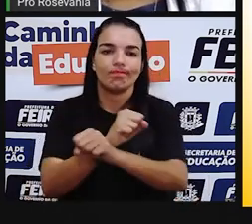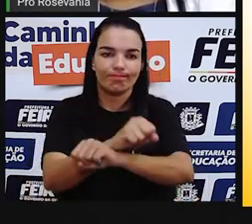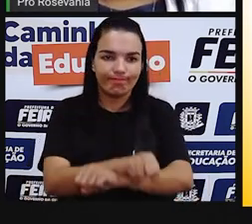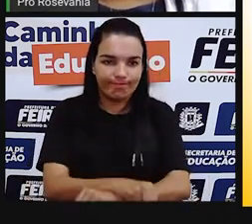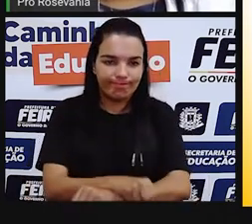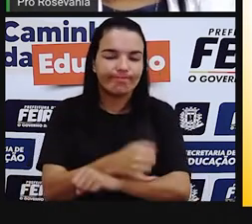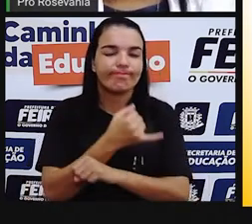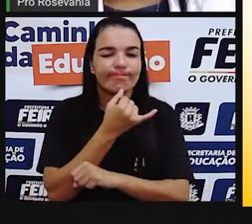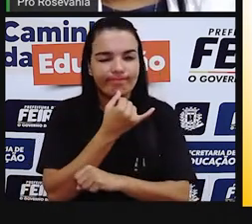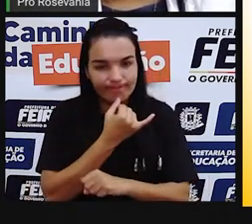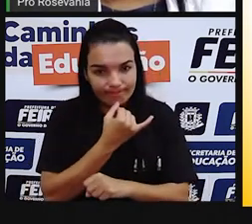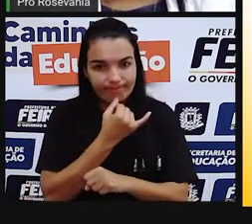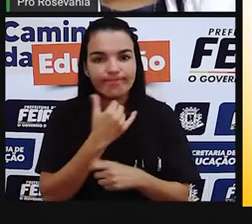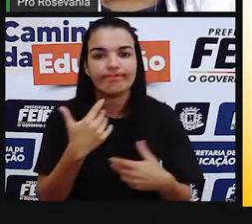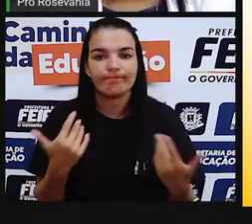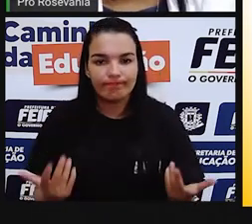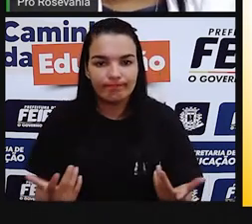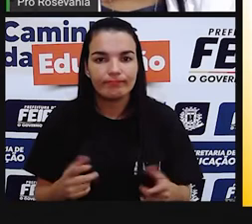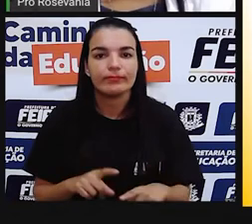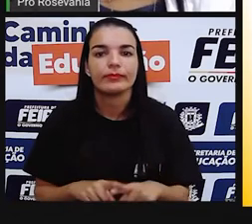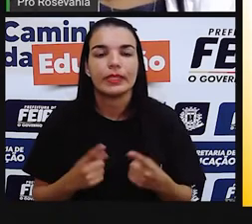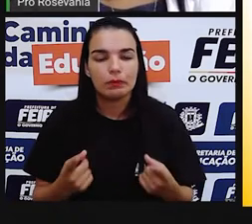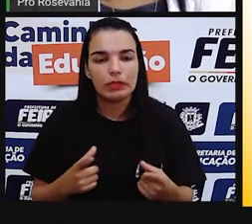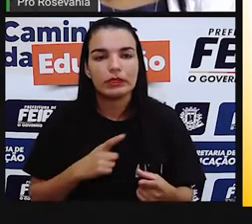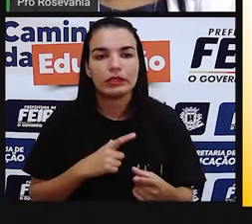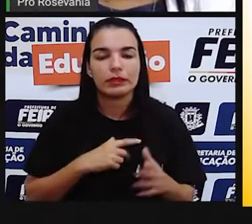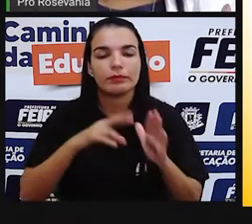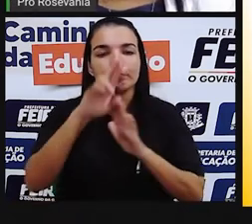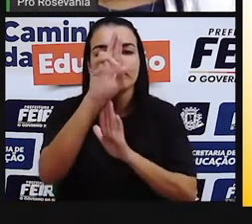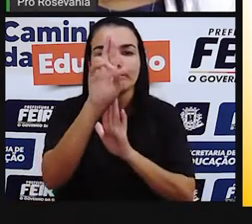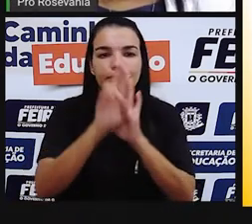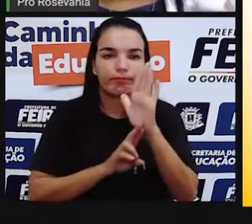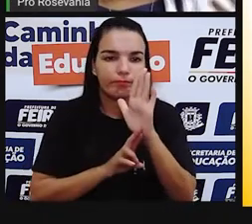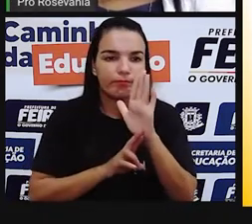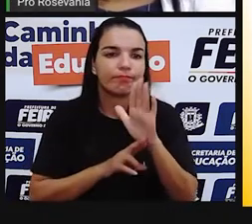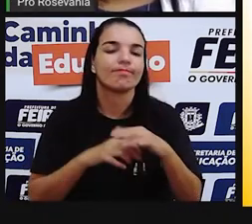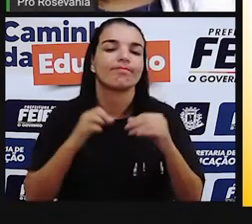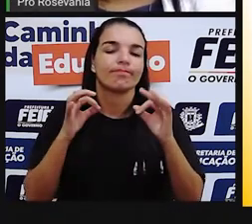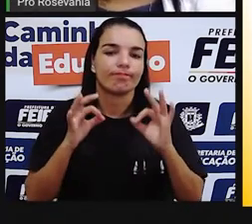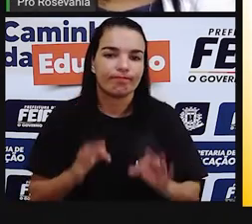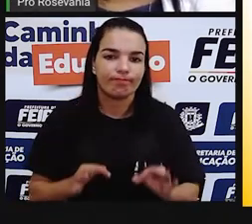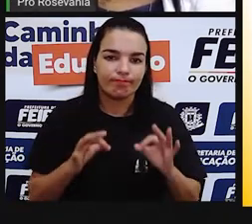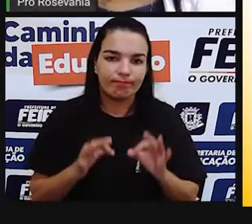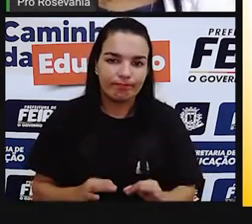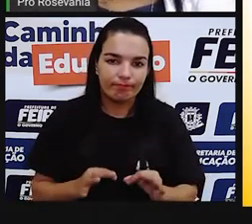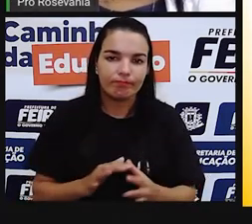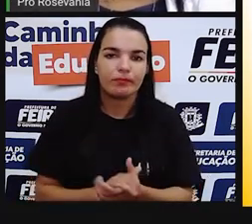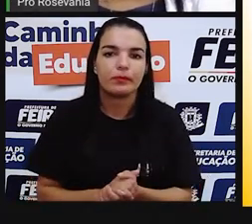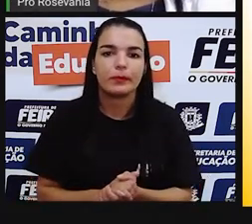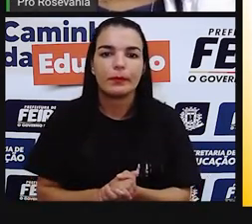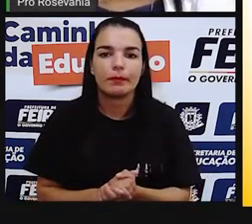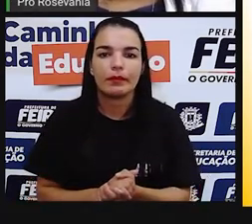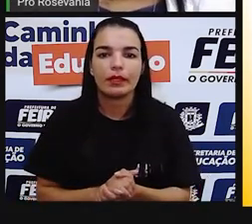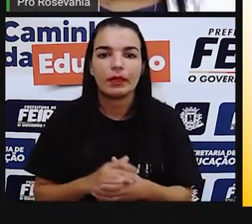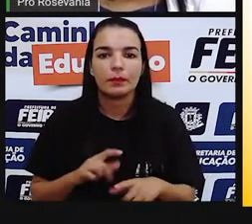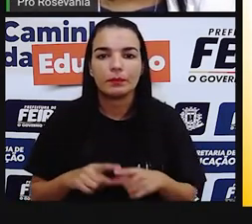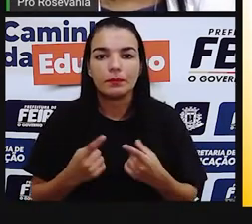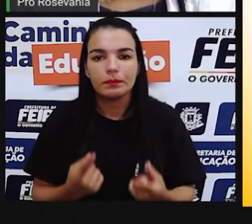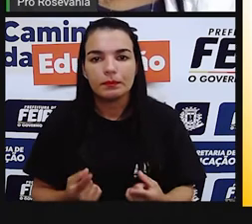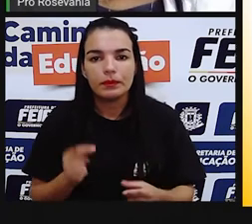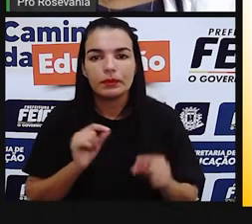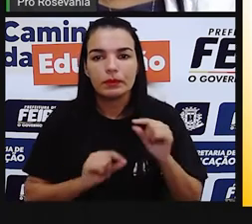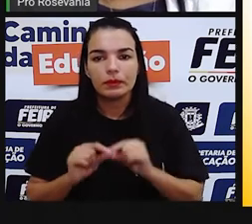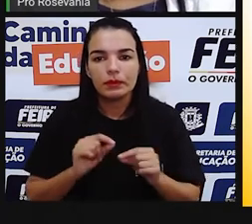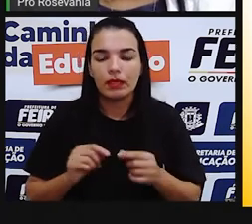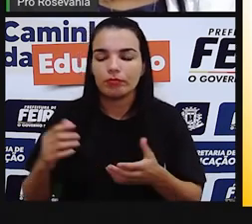uma contagem direitinha referente a isso, justamente porque a ideia mesmo era ganhar, era lucrar com a atividade, né, do tráfico